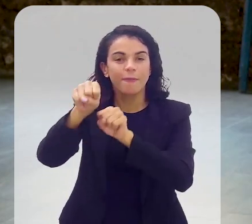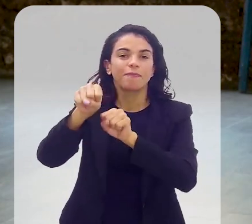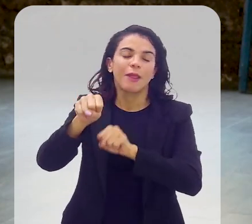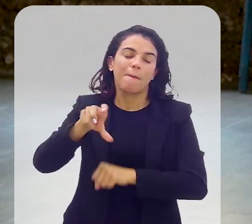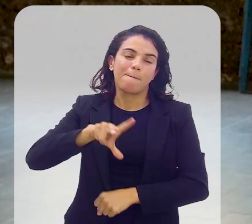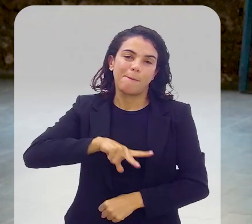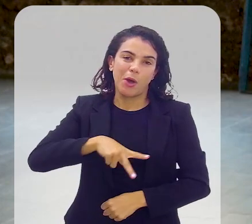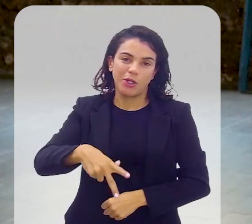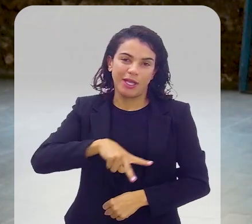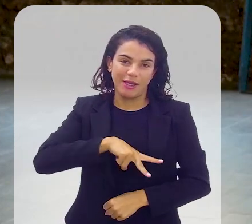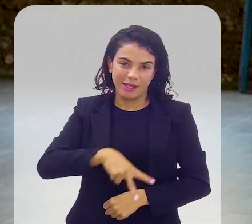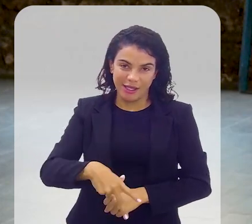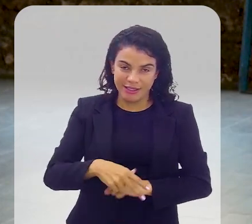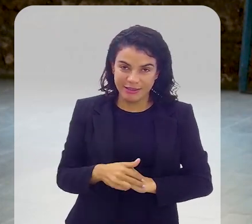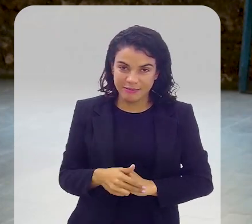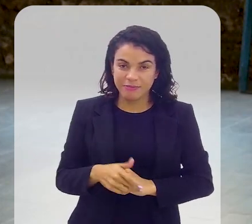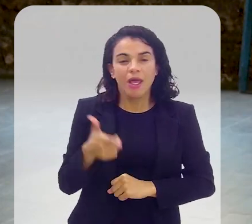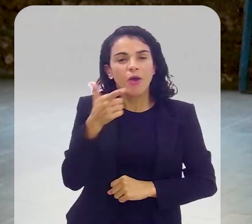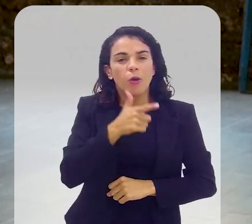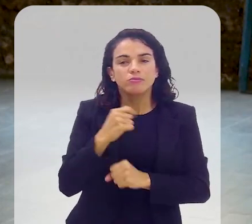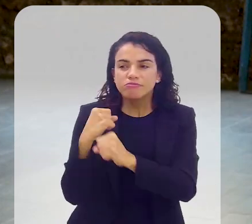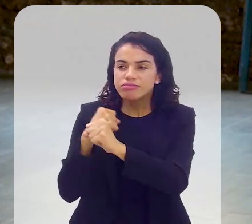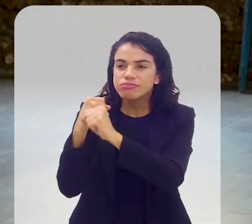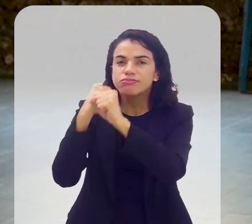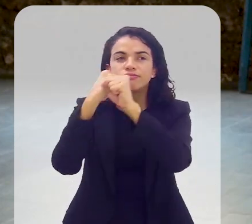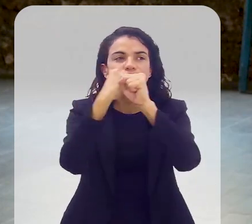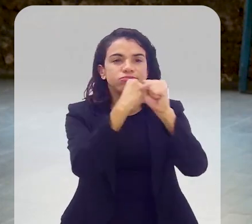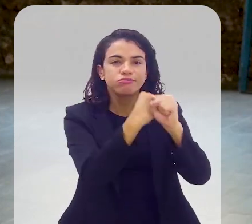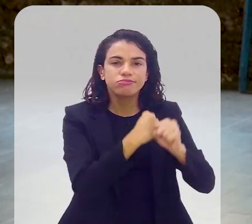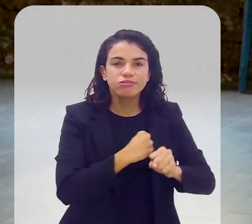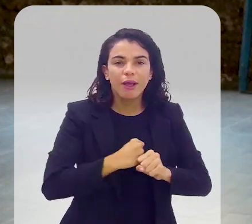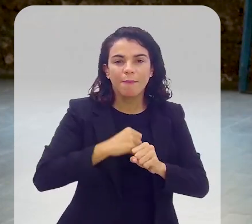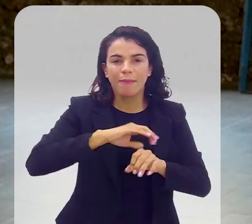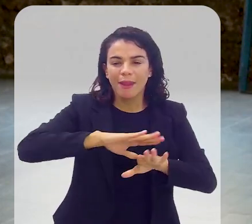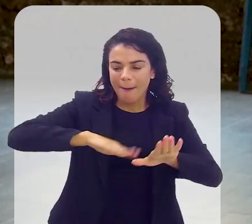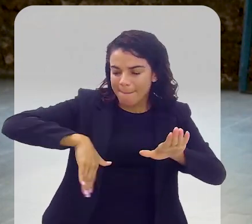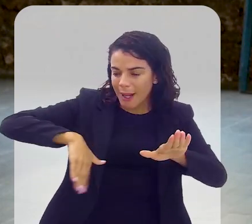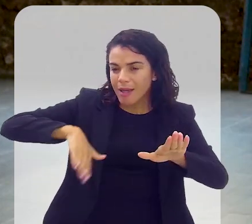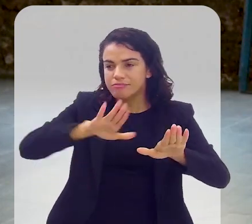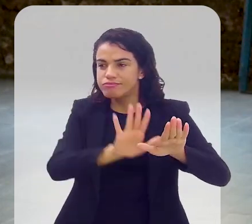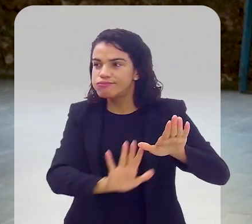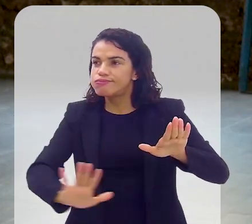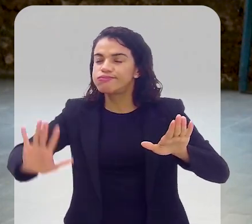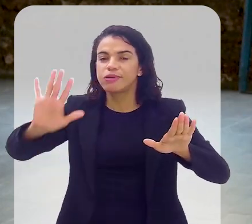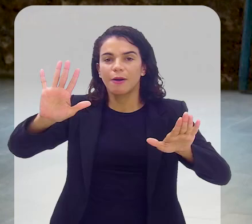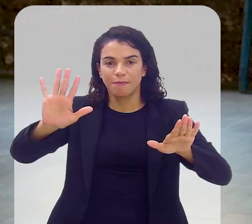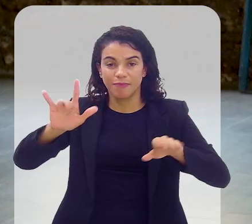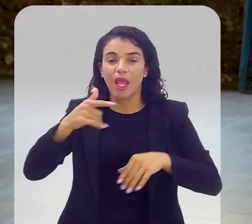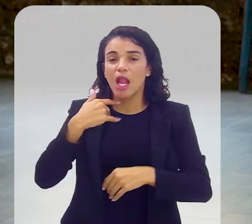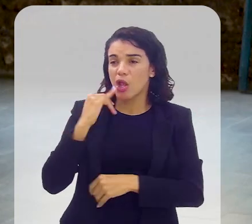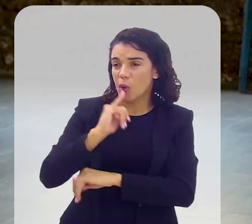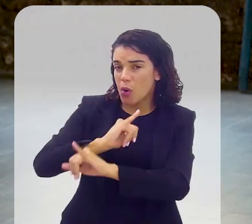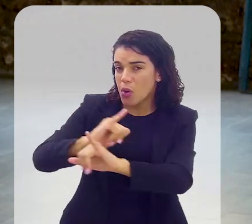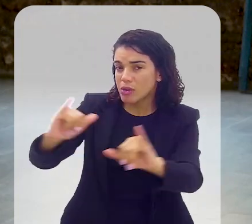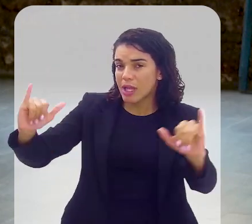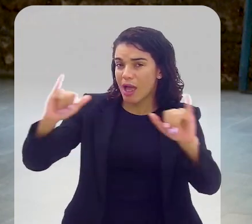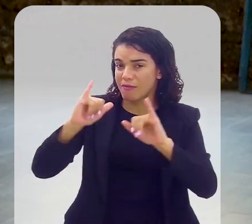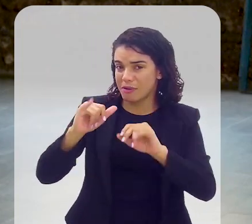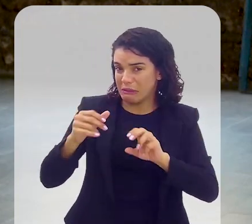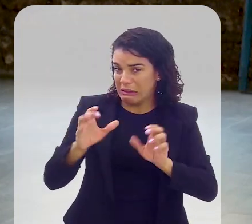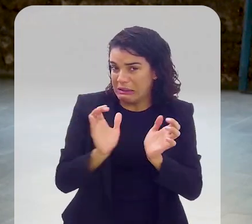resgatado pelos portugueses que o haviam contratado para que ele fizesse as construções no litoral. E ele conta para toda